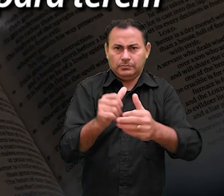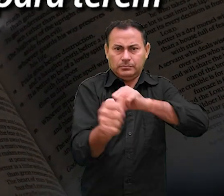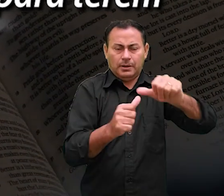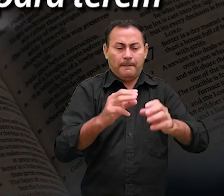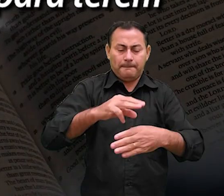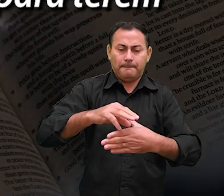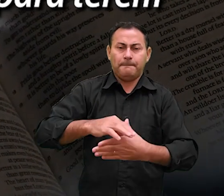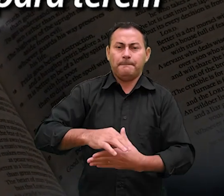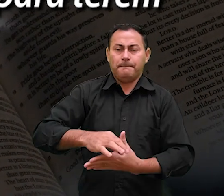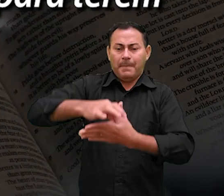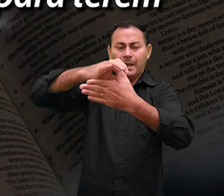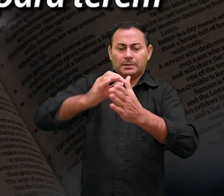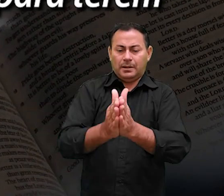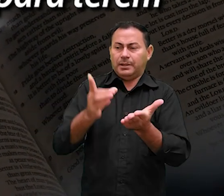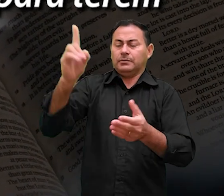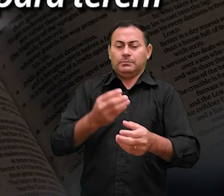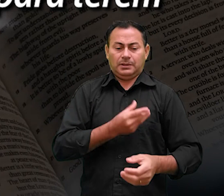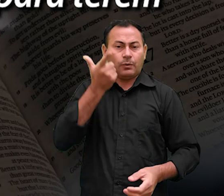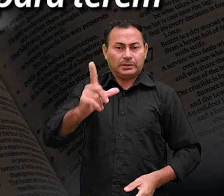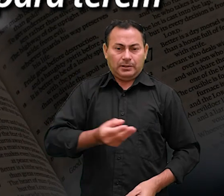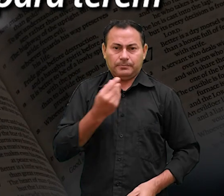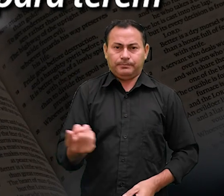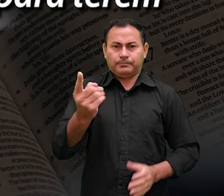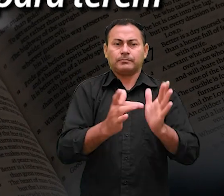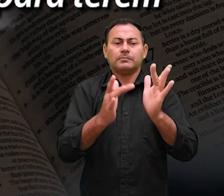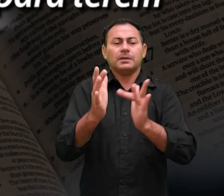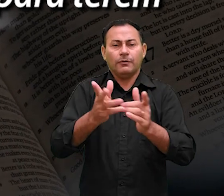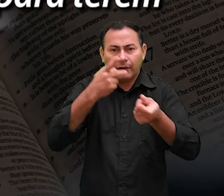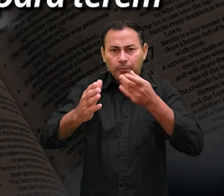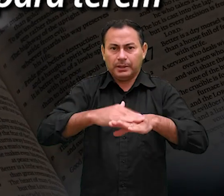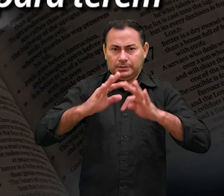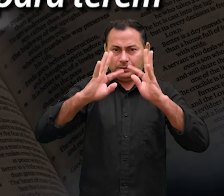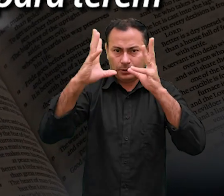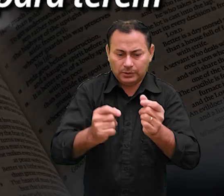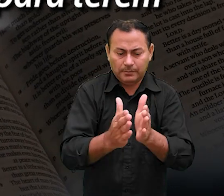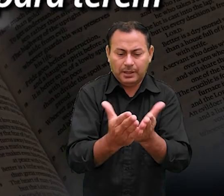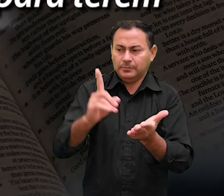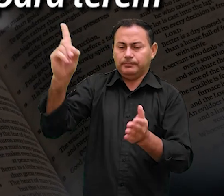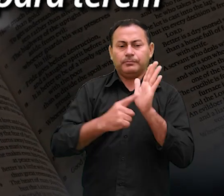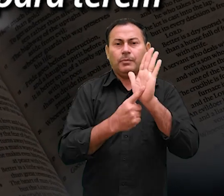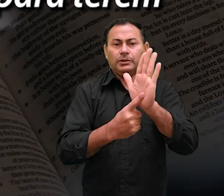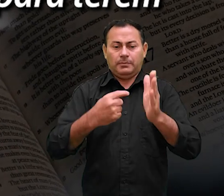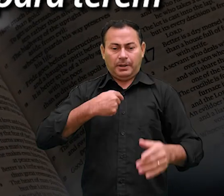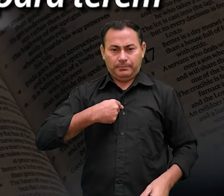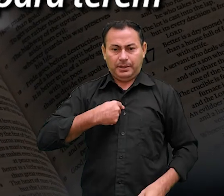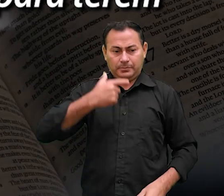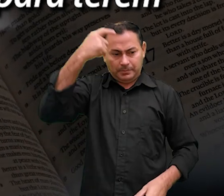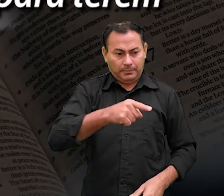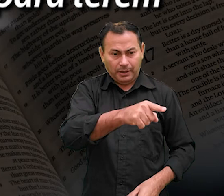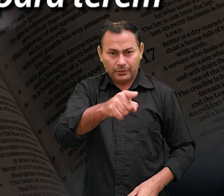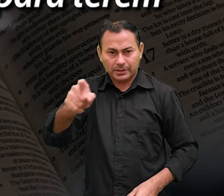se tornar mestre na Bíblia poderá lhes dar a vida eterna. E Jesus disse mais: todas as Escrituras apontam para mim,